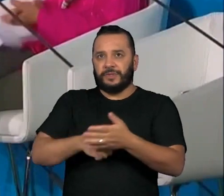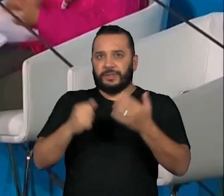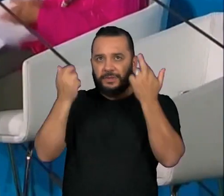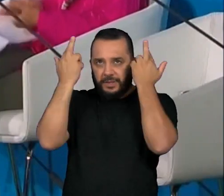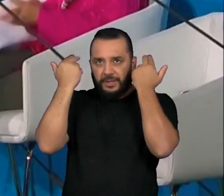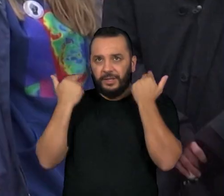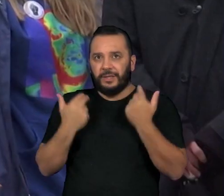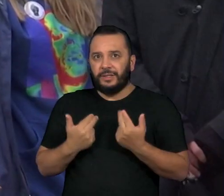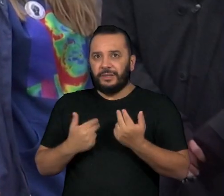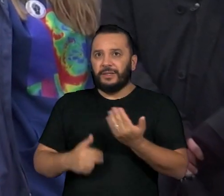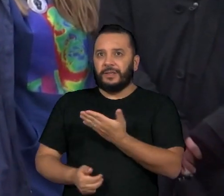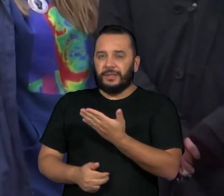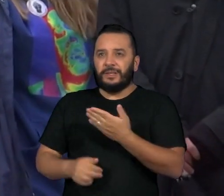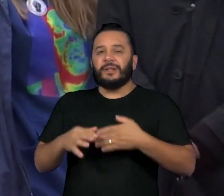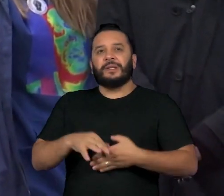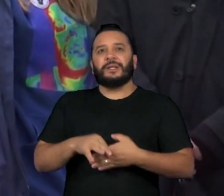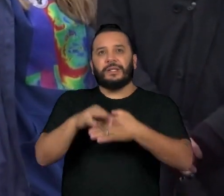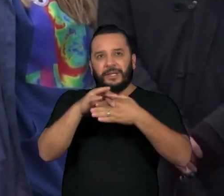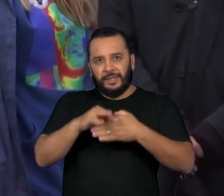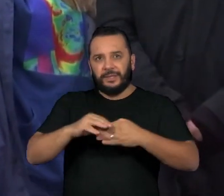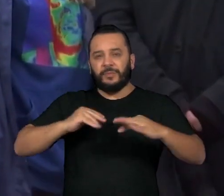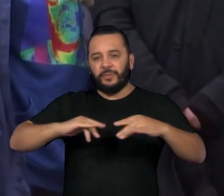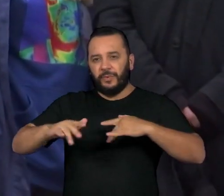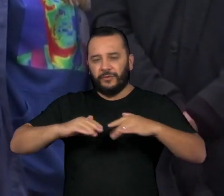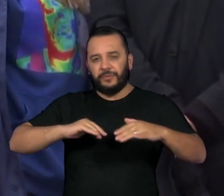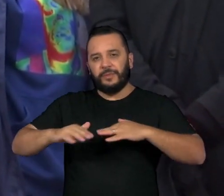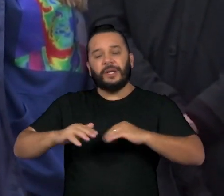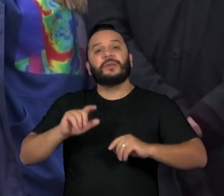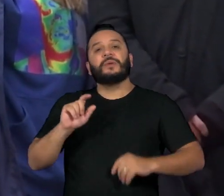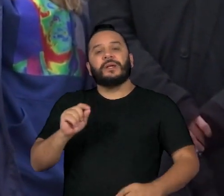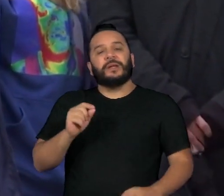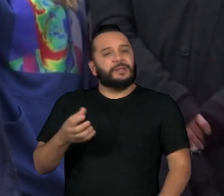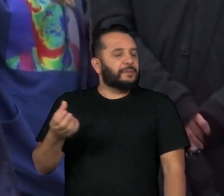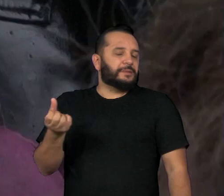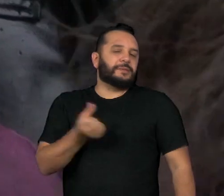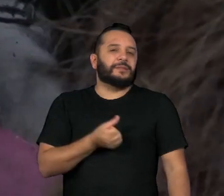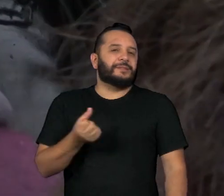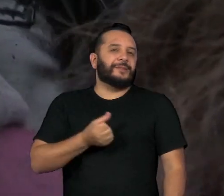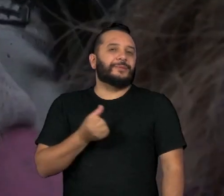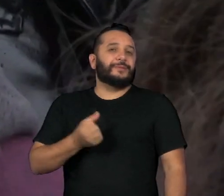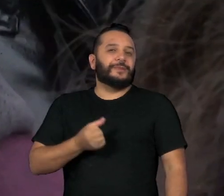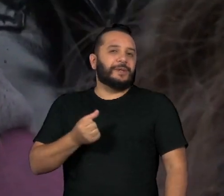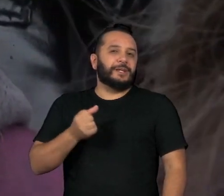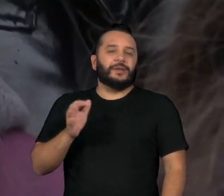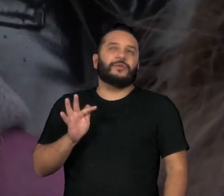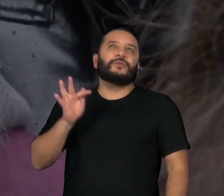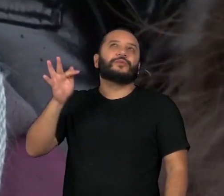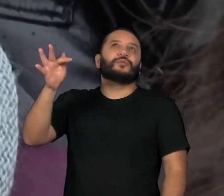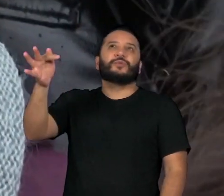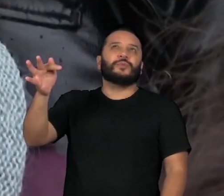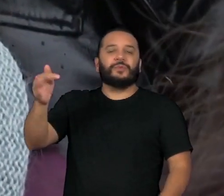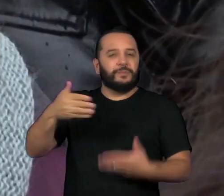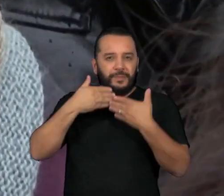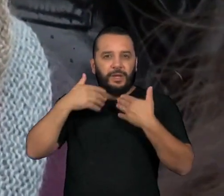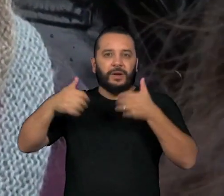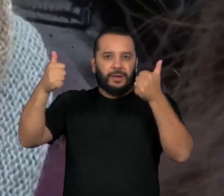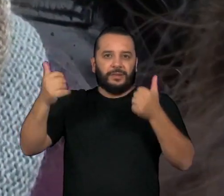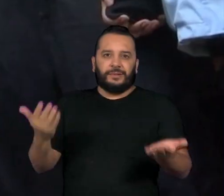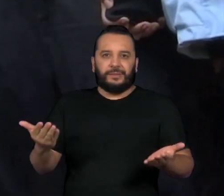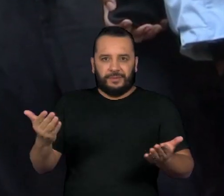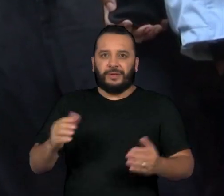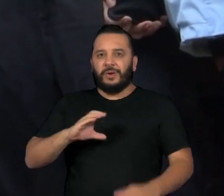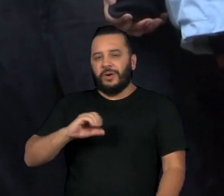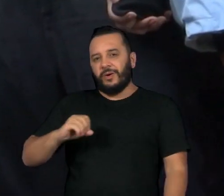Greta Thunberg, líder do movimento Fridays for Future, Sextas-feiras para o Futuro. Nesta